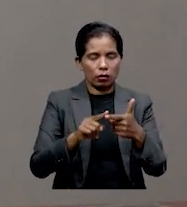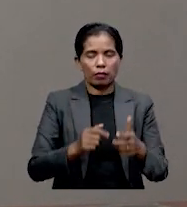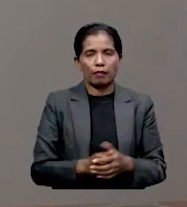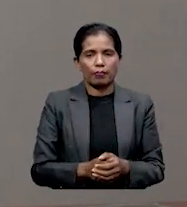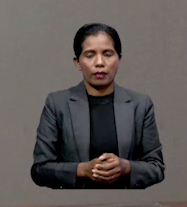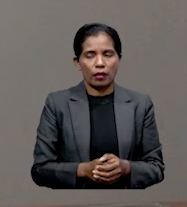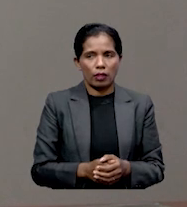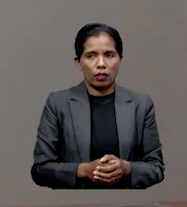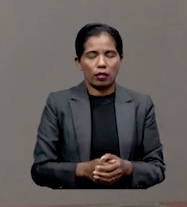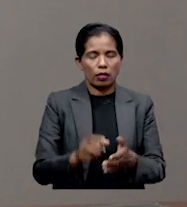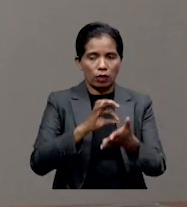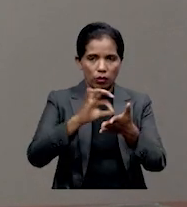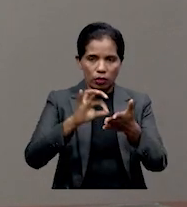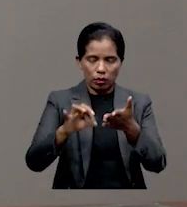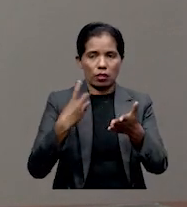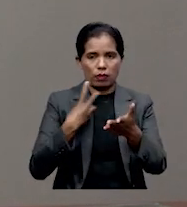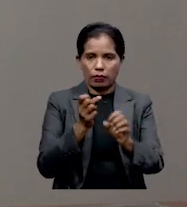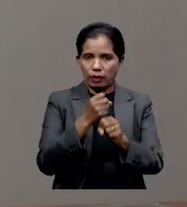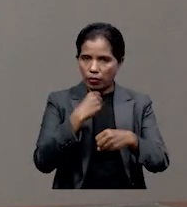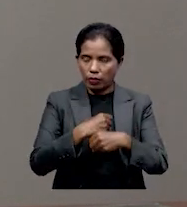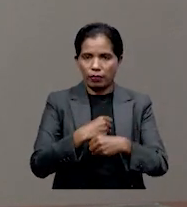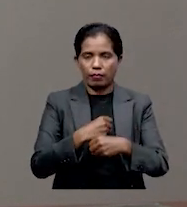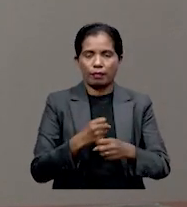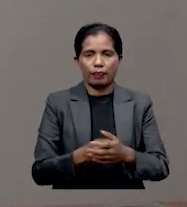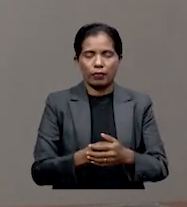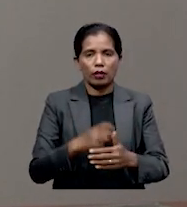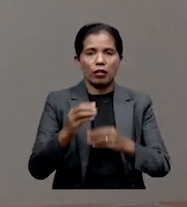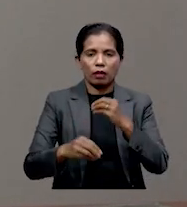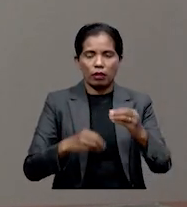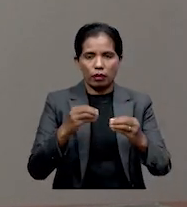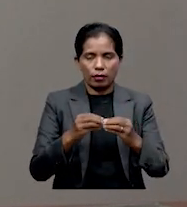ia kontase ne yama kami halo ami halo katak